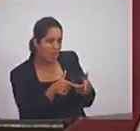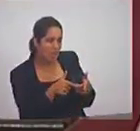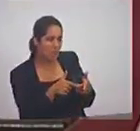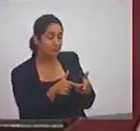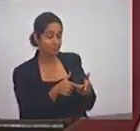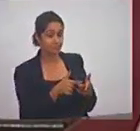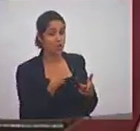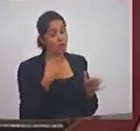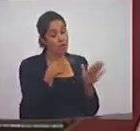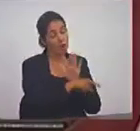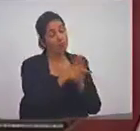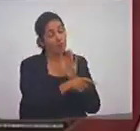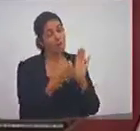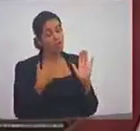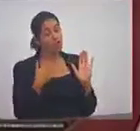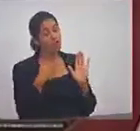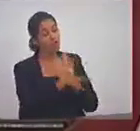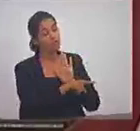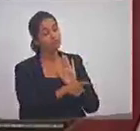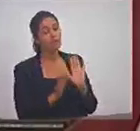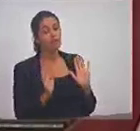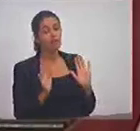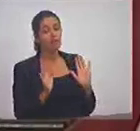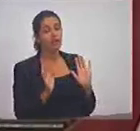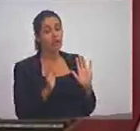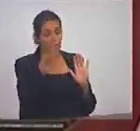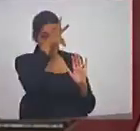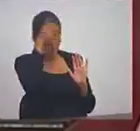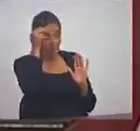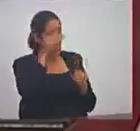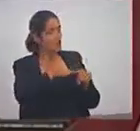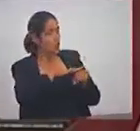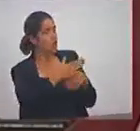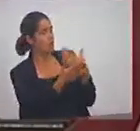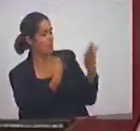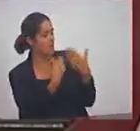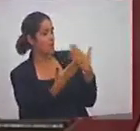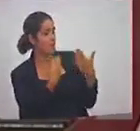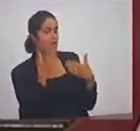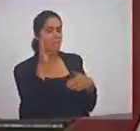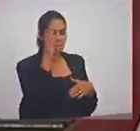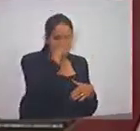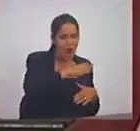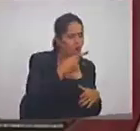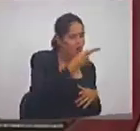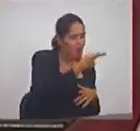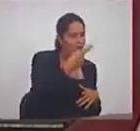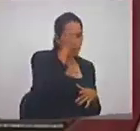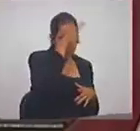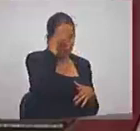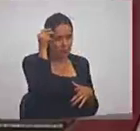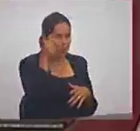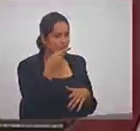Né? E agora eu quero ver ele chegar e falar mal do prefeito, como ele falou, na minha presença e na sua também, viu, Osmair? Você não pode se afastar disso que você